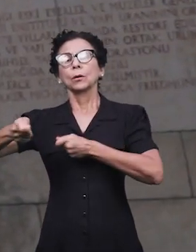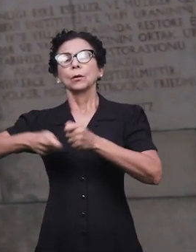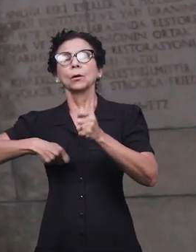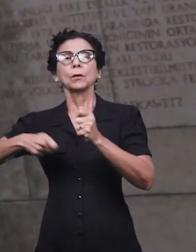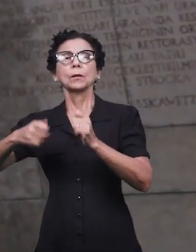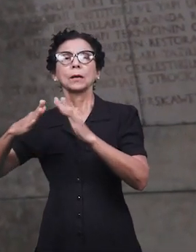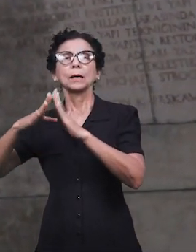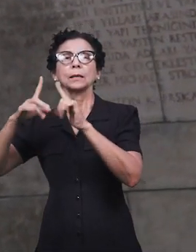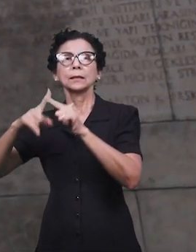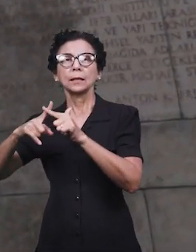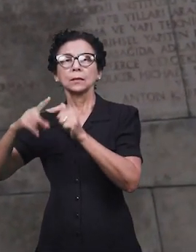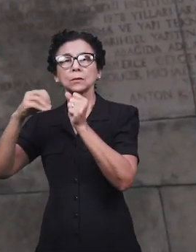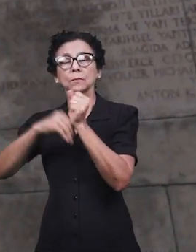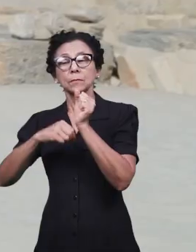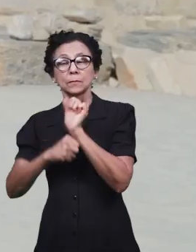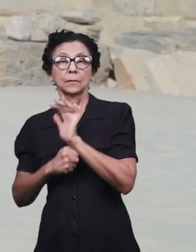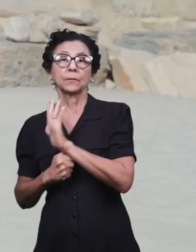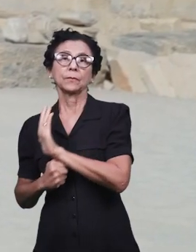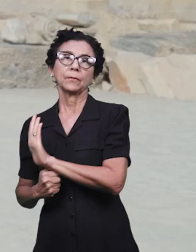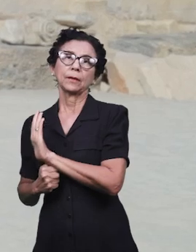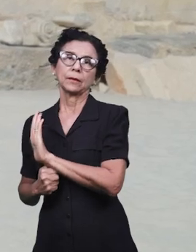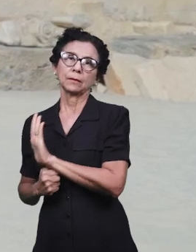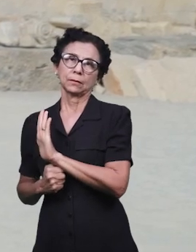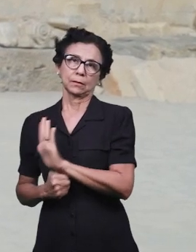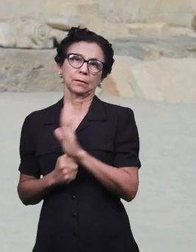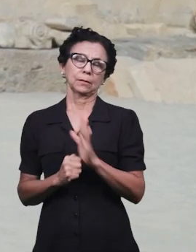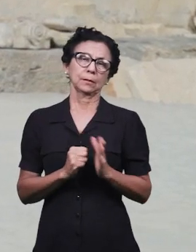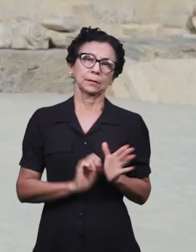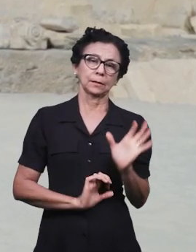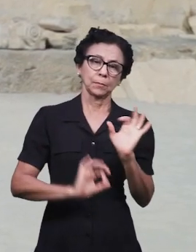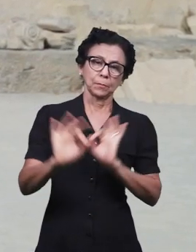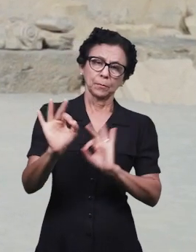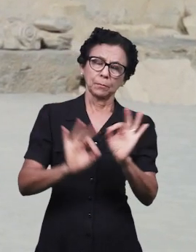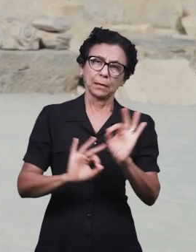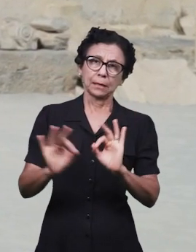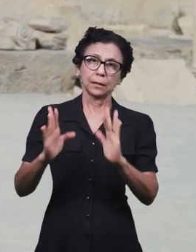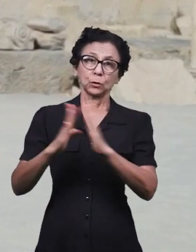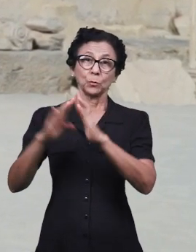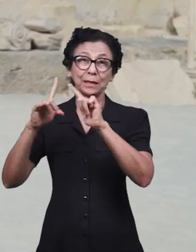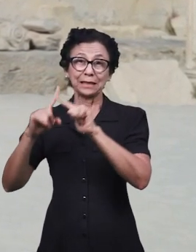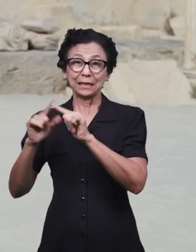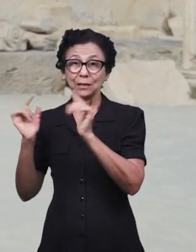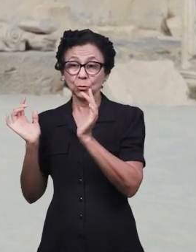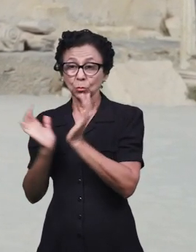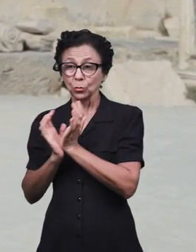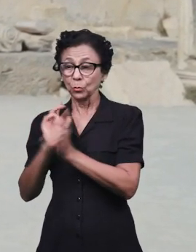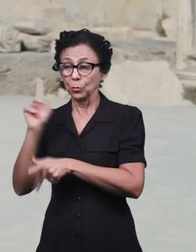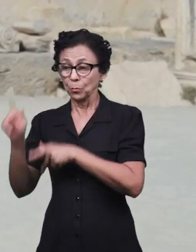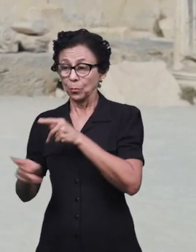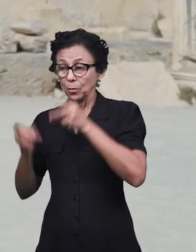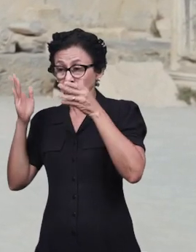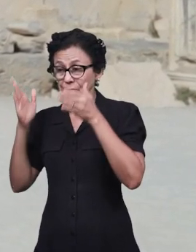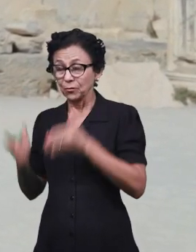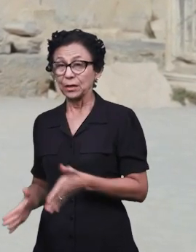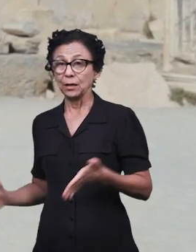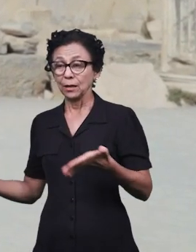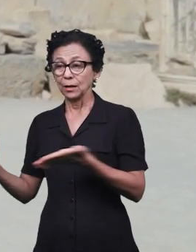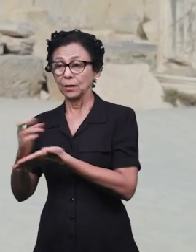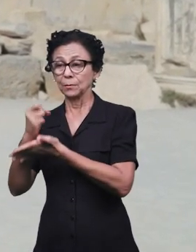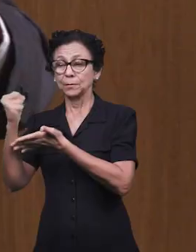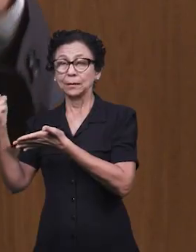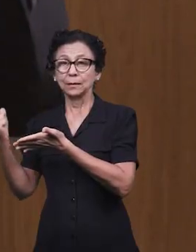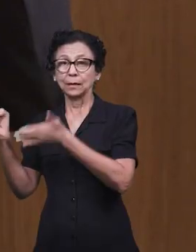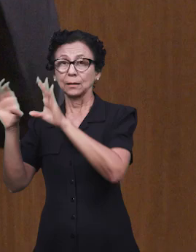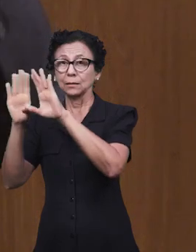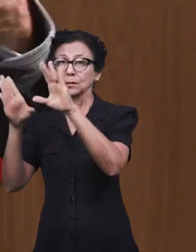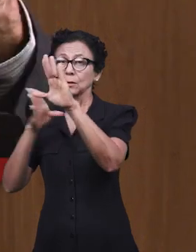que está preparando uma igreja para a eternidade, para ouvir o toque de trombeta. Não é toque de corneta,